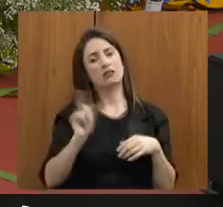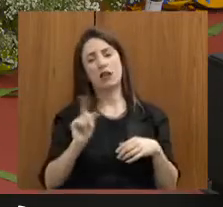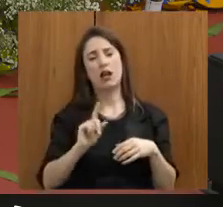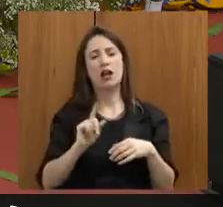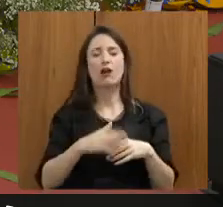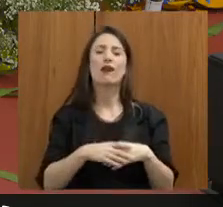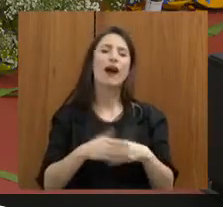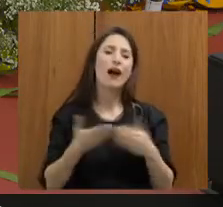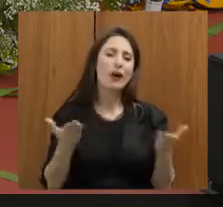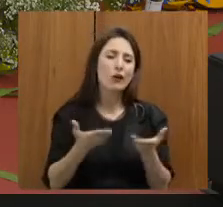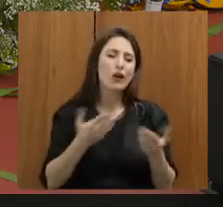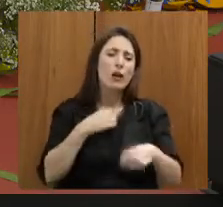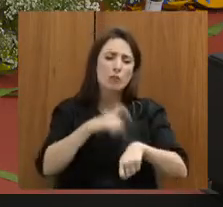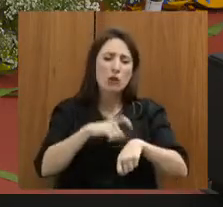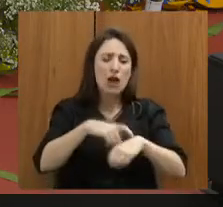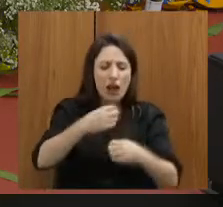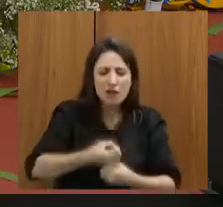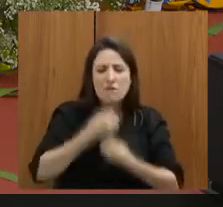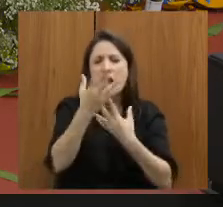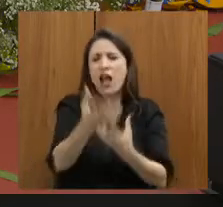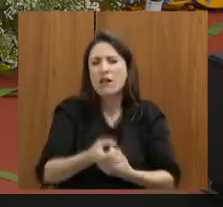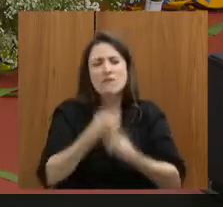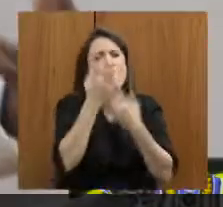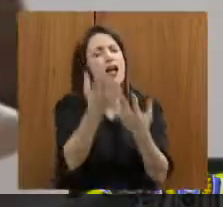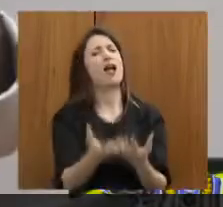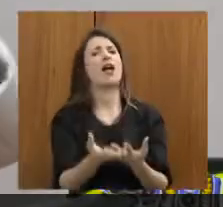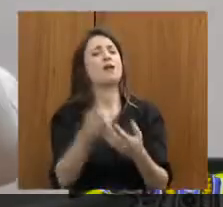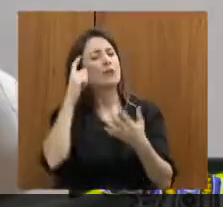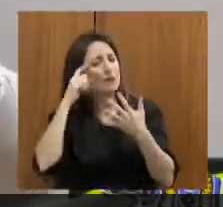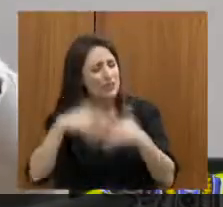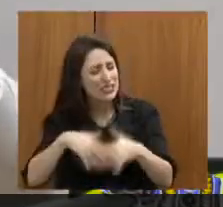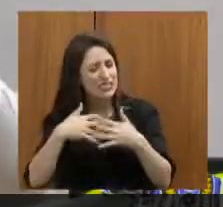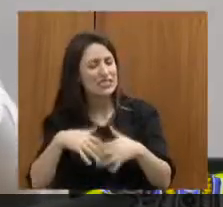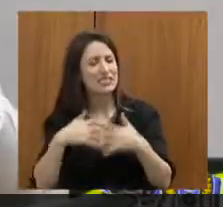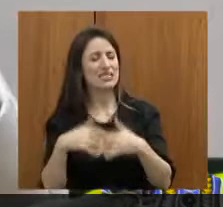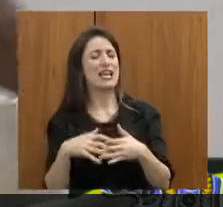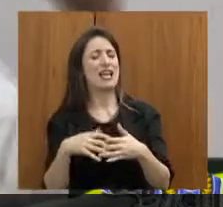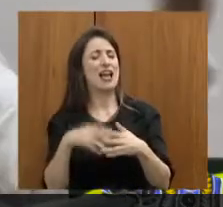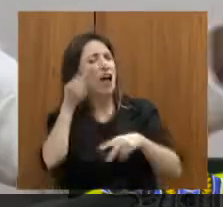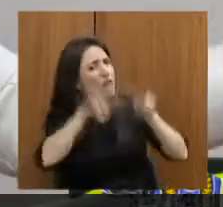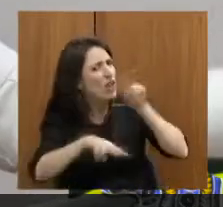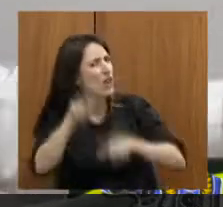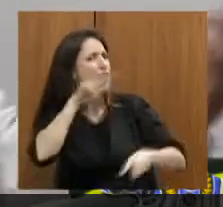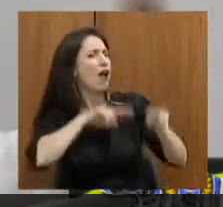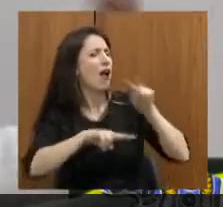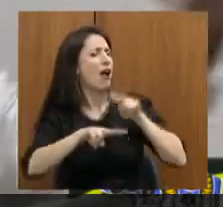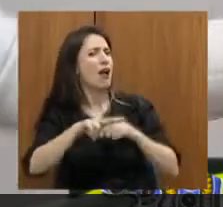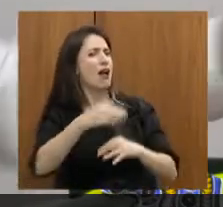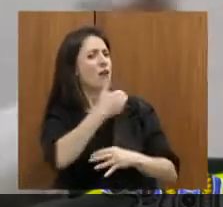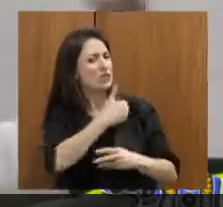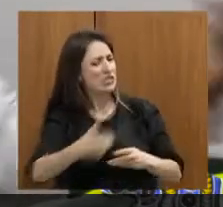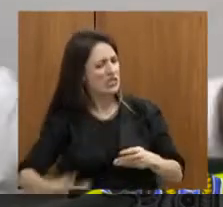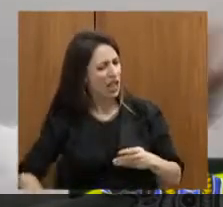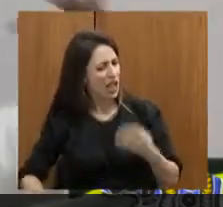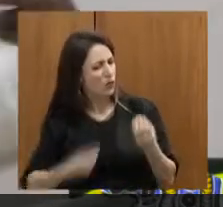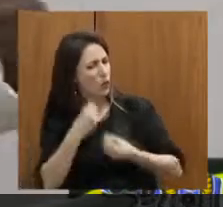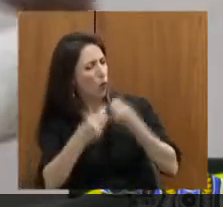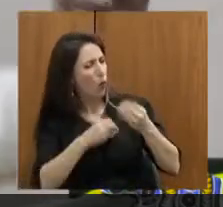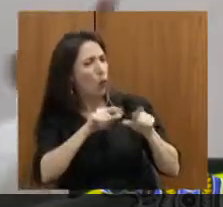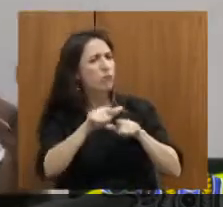pensar fiscalizar ver o que que o estado já fez analisar a partir do que as autoridades